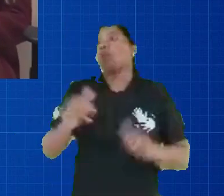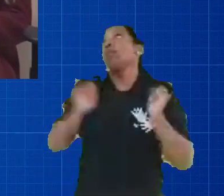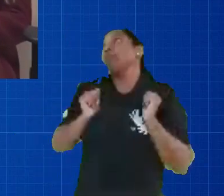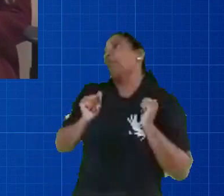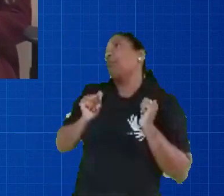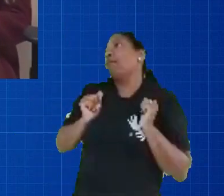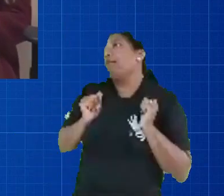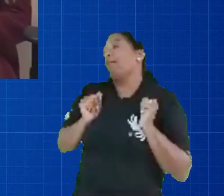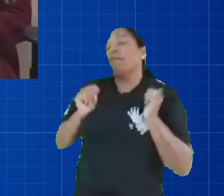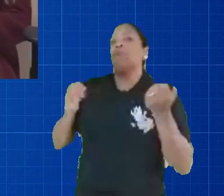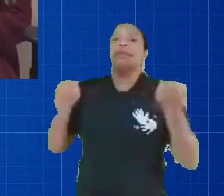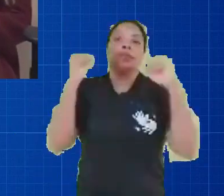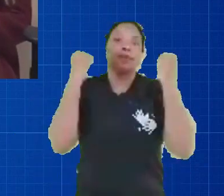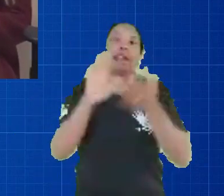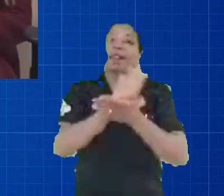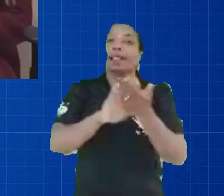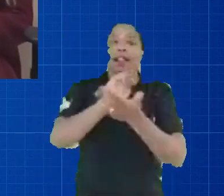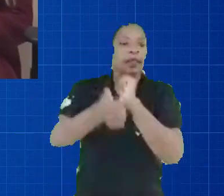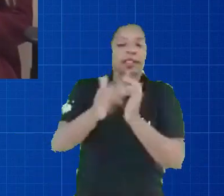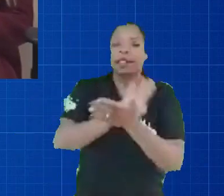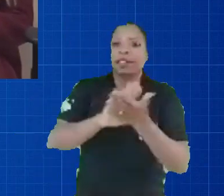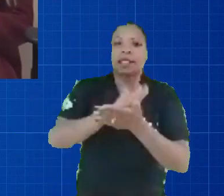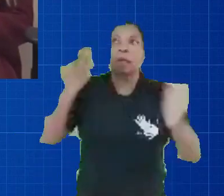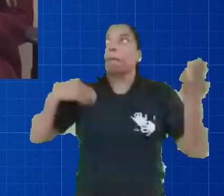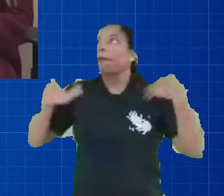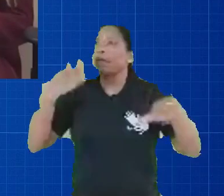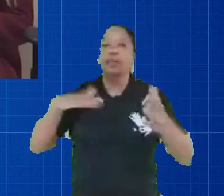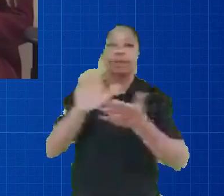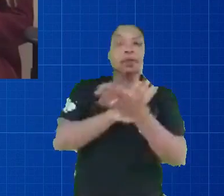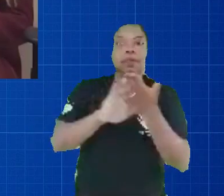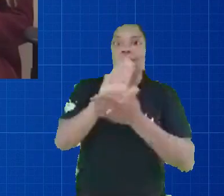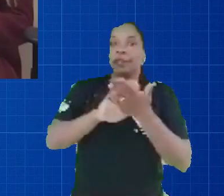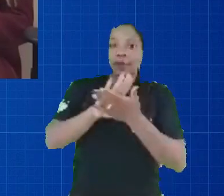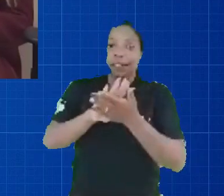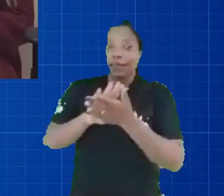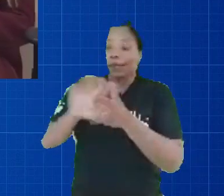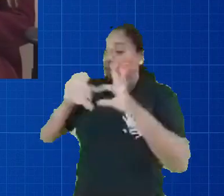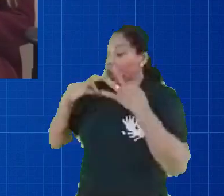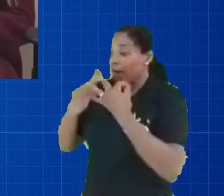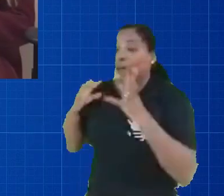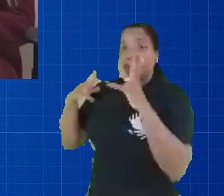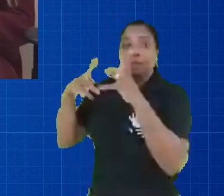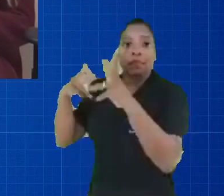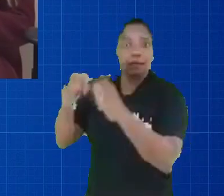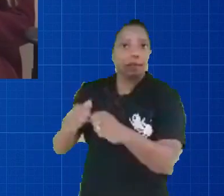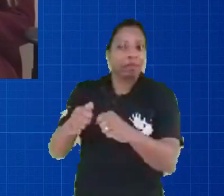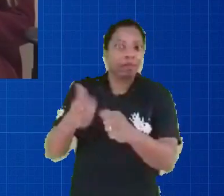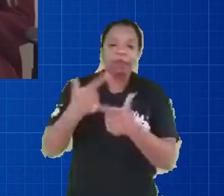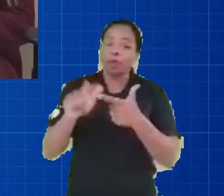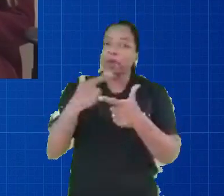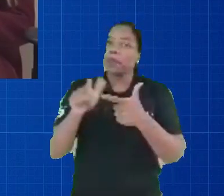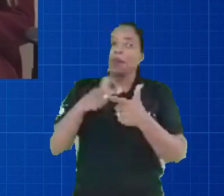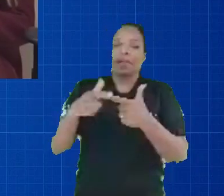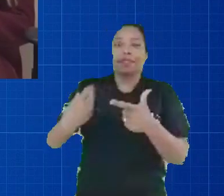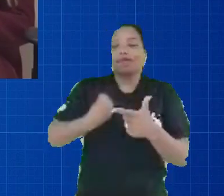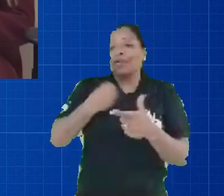parque, né, tendem a ficar mais em casa, consequentemente isso vai ser levado para a vida, né? Então, esses